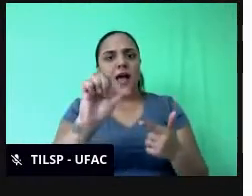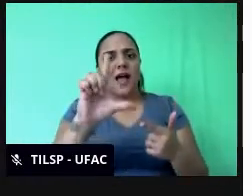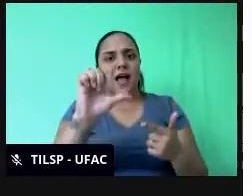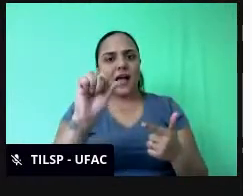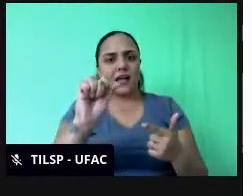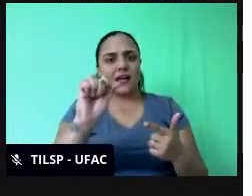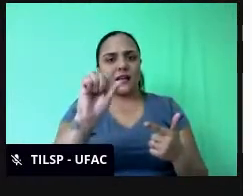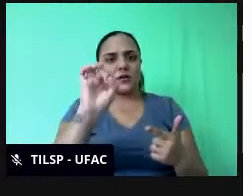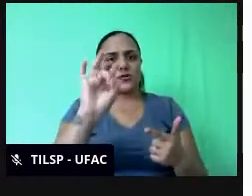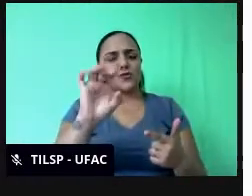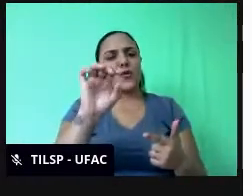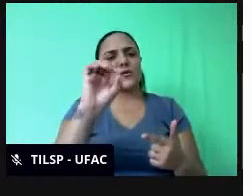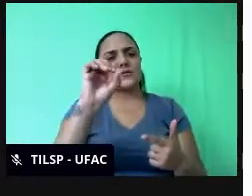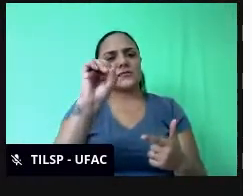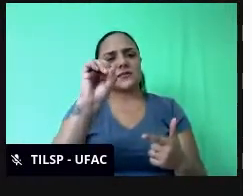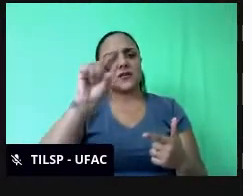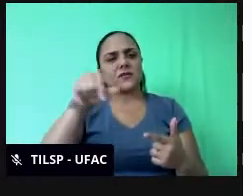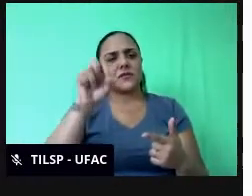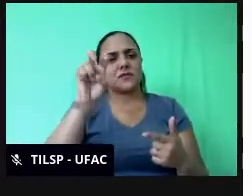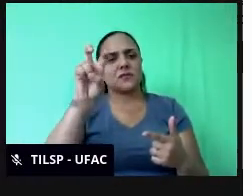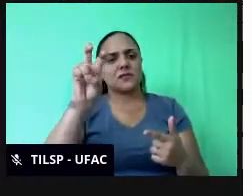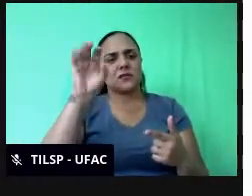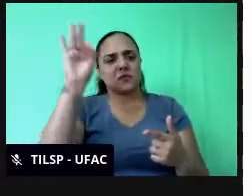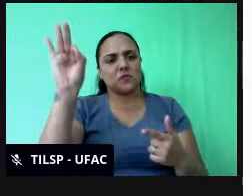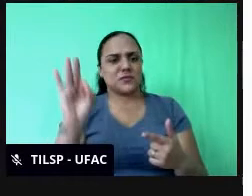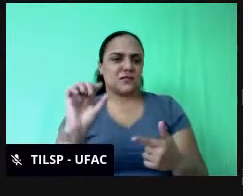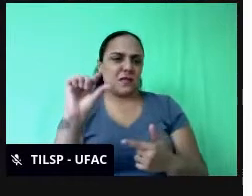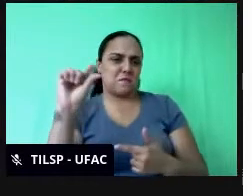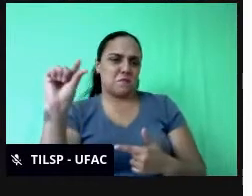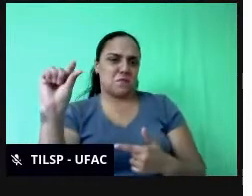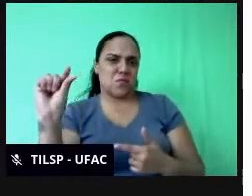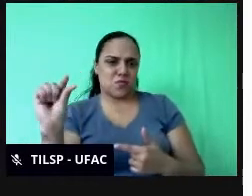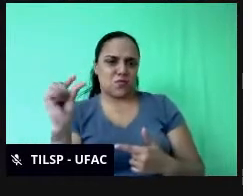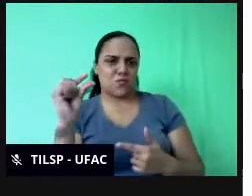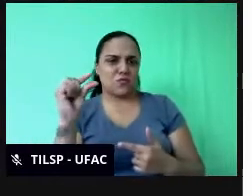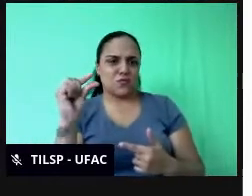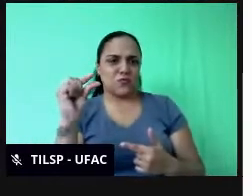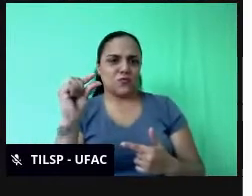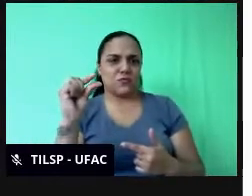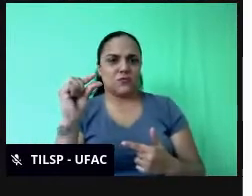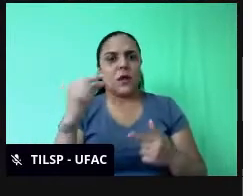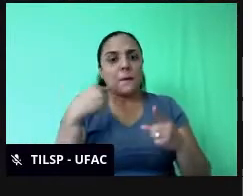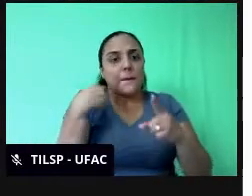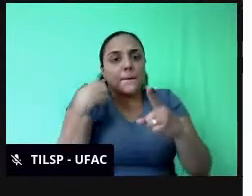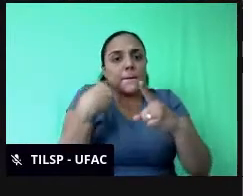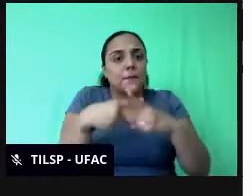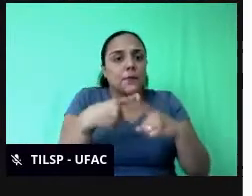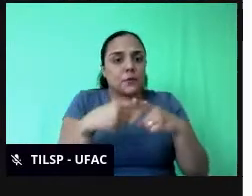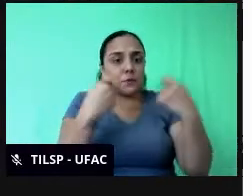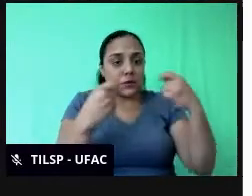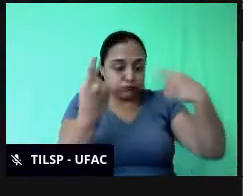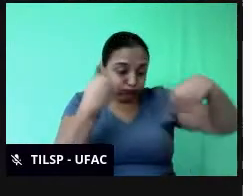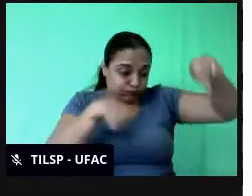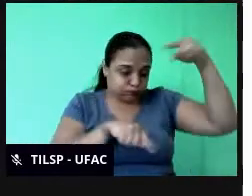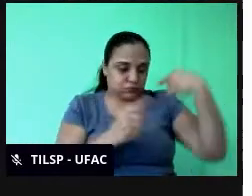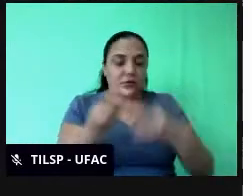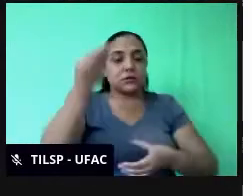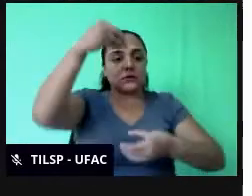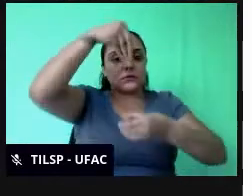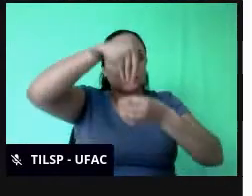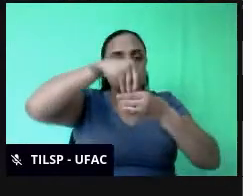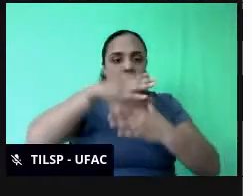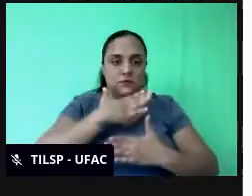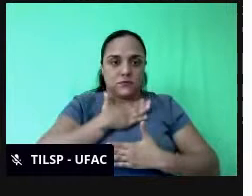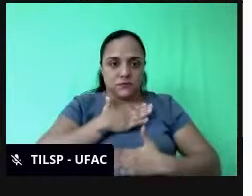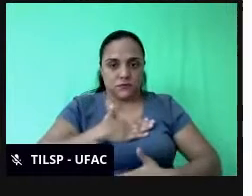de 0,5%, ela é bem menor. E essas taxas de conversão, temos situações onde elas podem